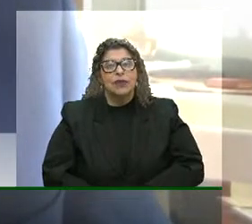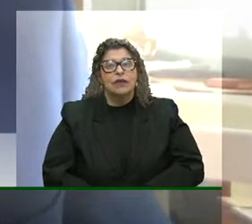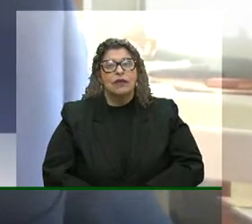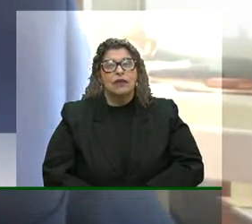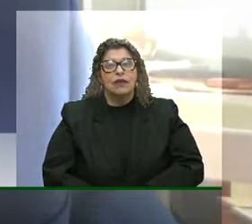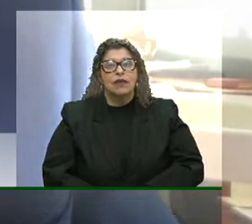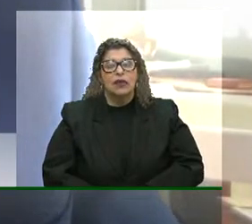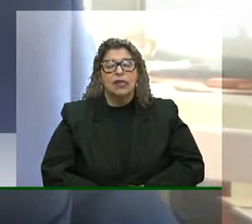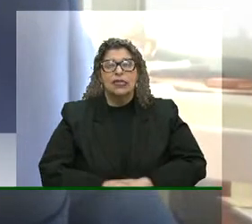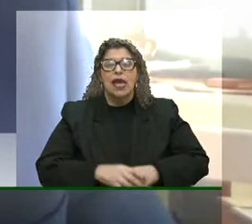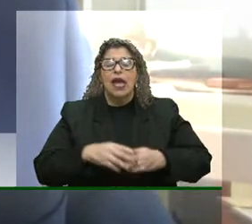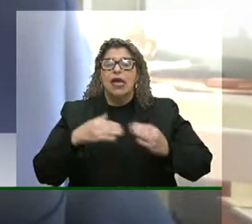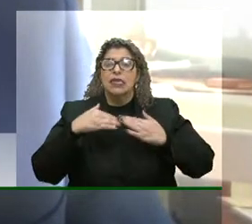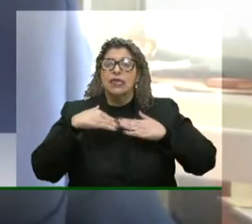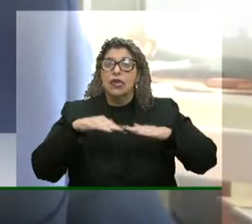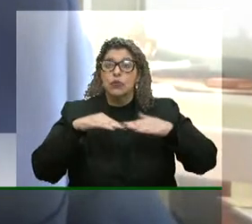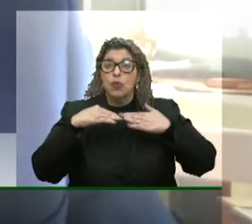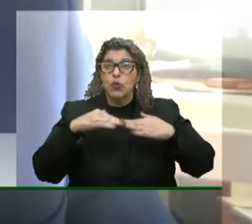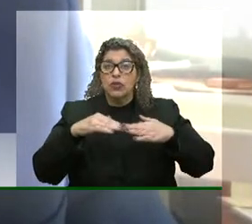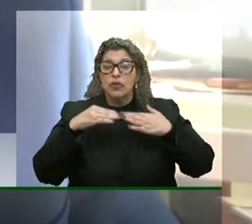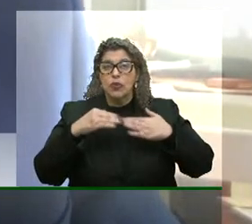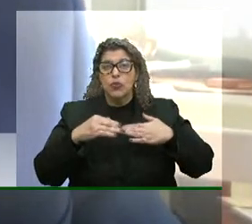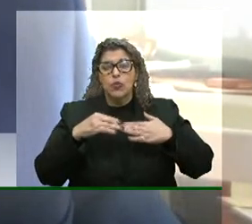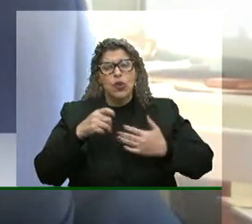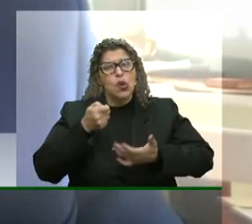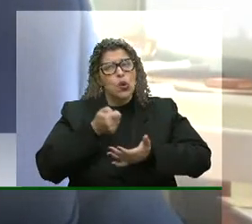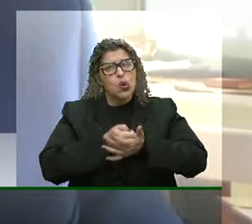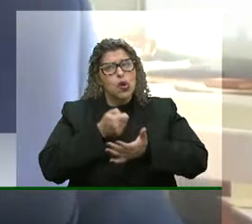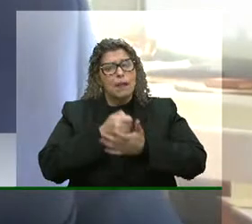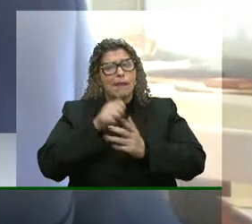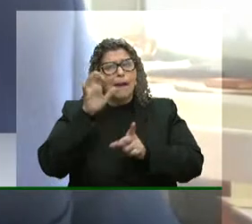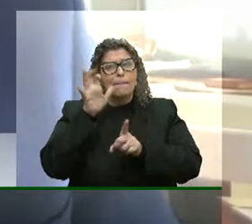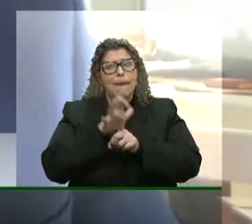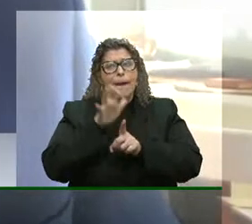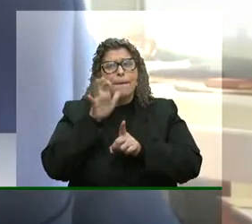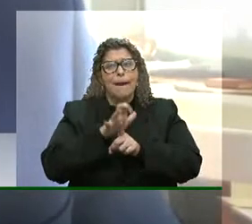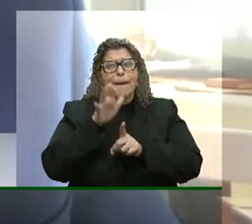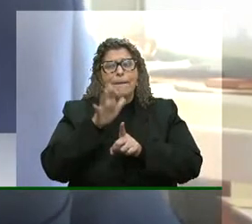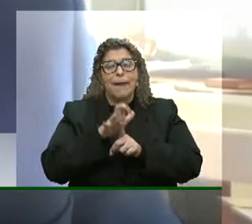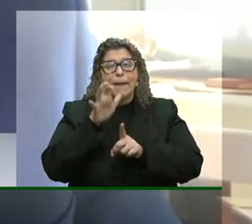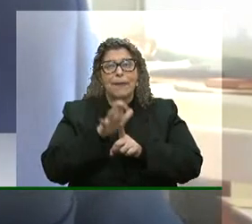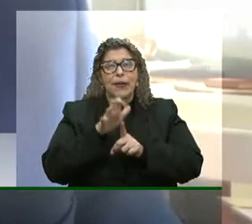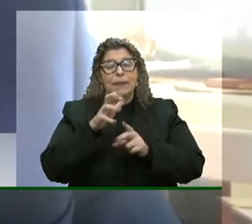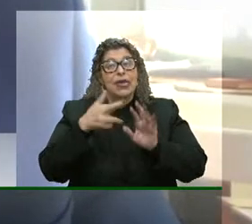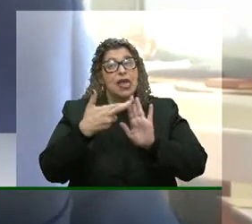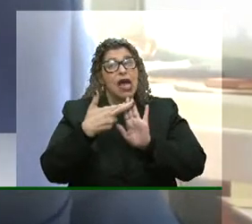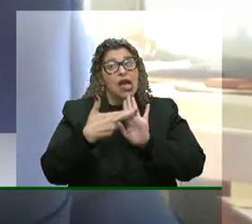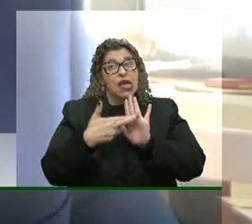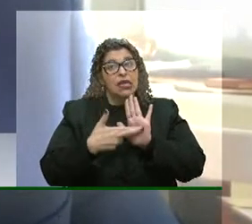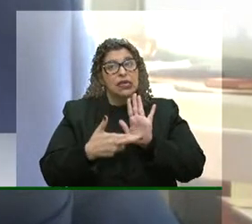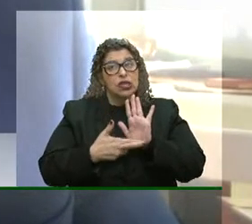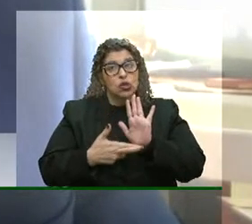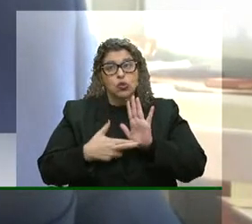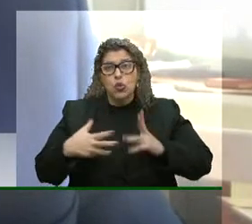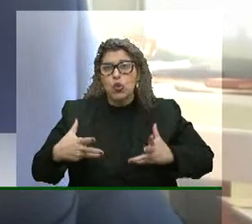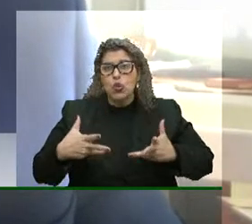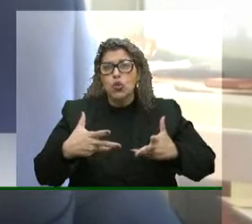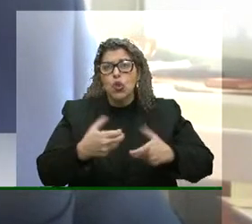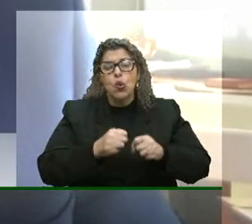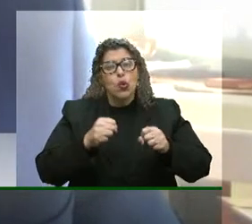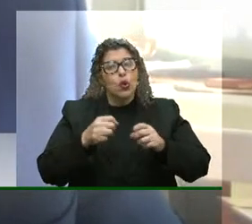Nas transportadoras, não é? Foi uma atividade duramente atingida pelas restrições em todo o